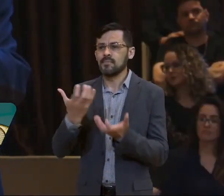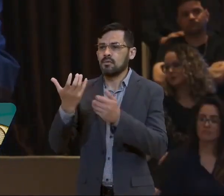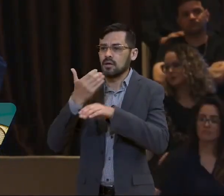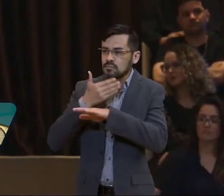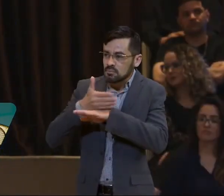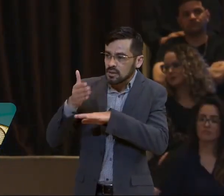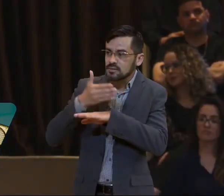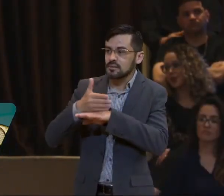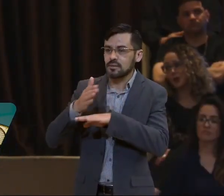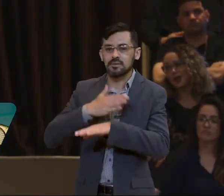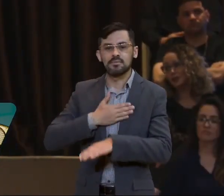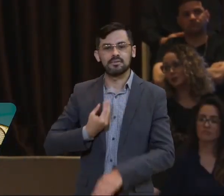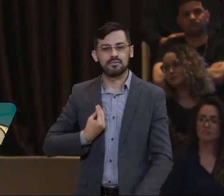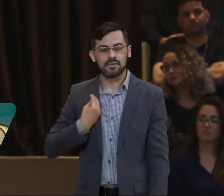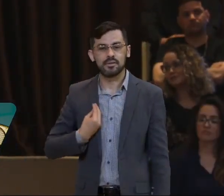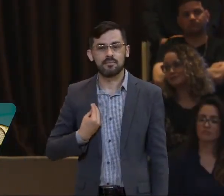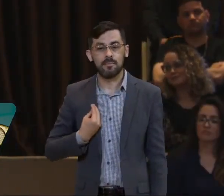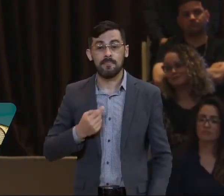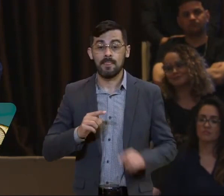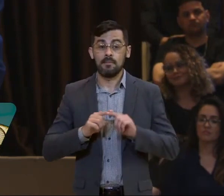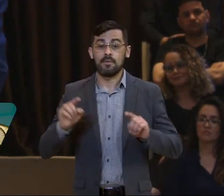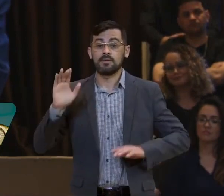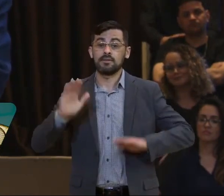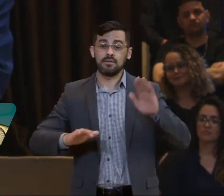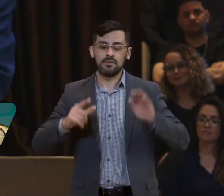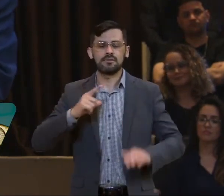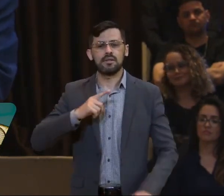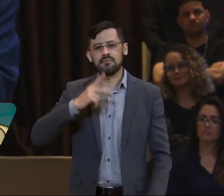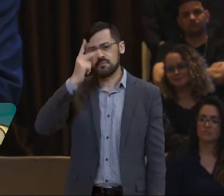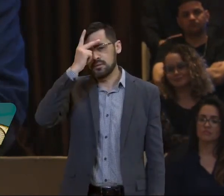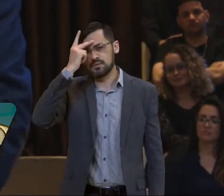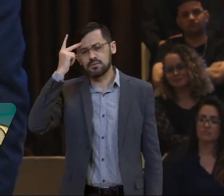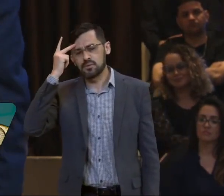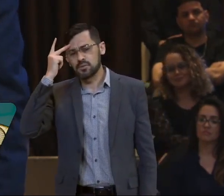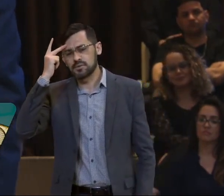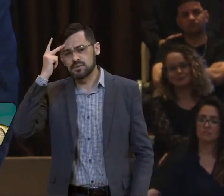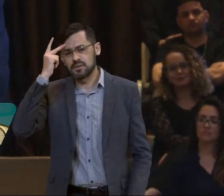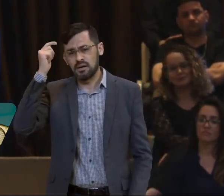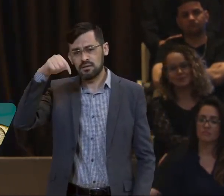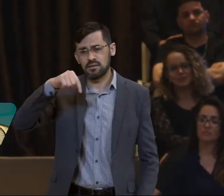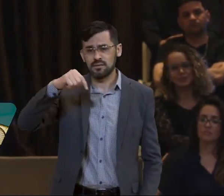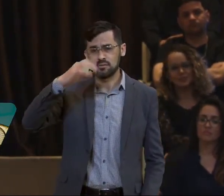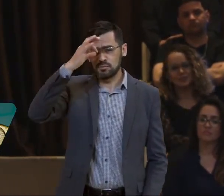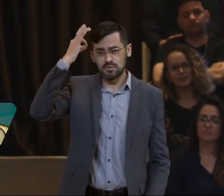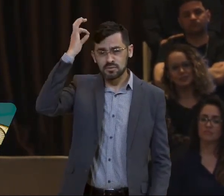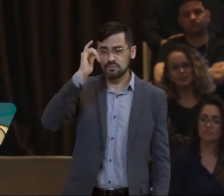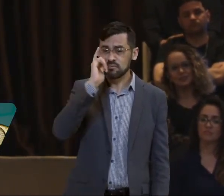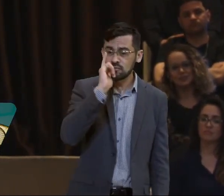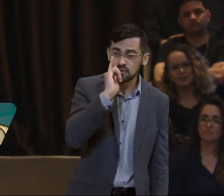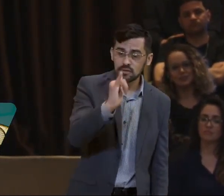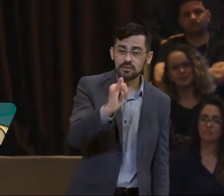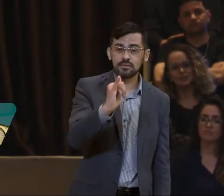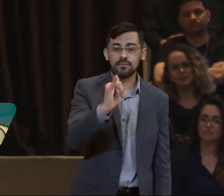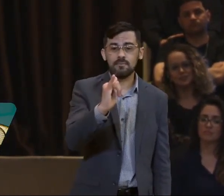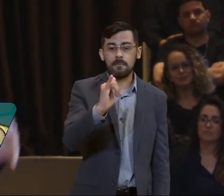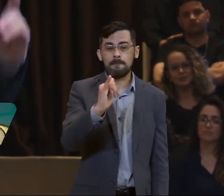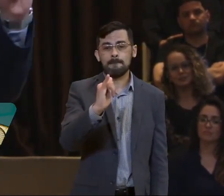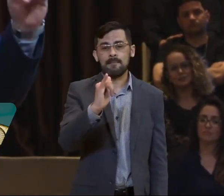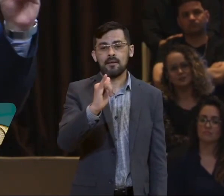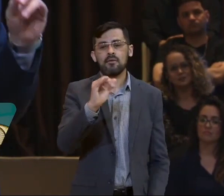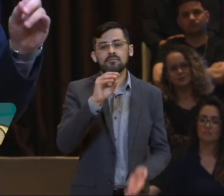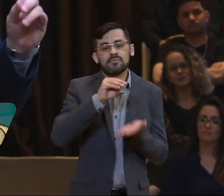minha vida. Mas talvez tenham pessoas aqui que hoje o Espírito Santo está dizendo: olha,